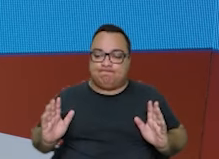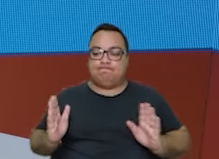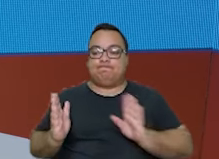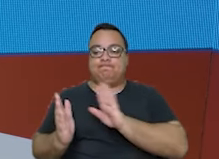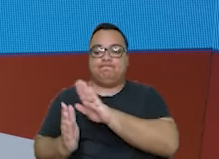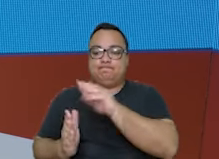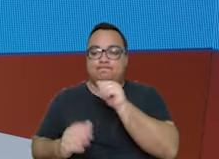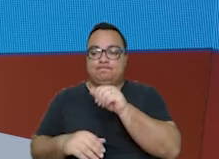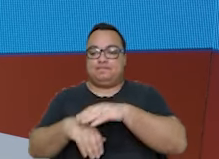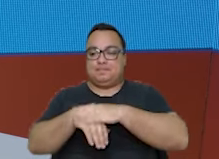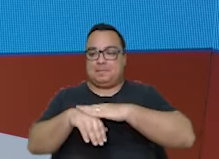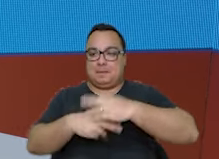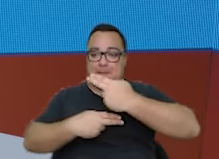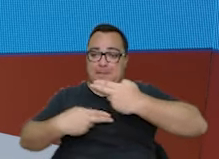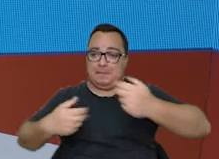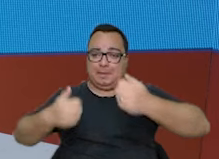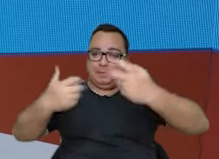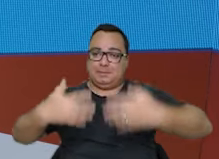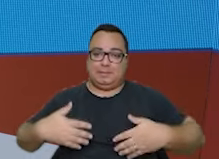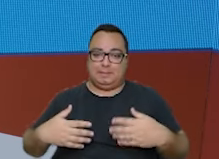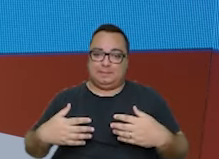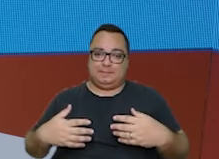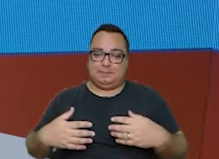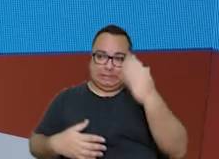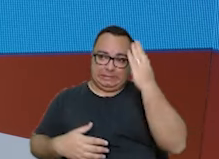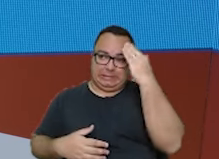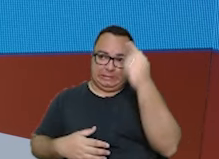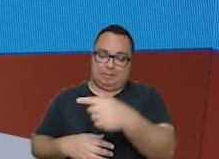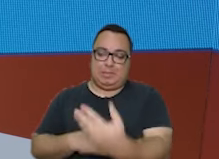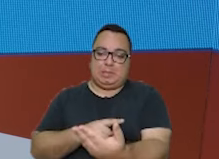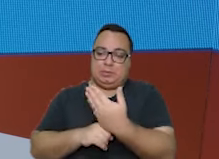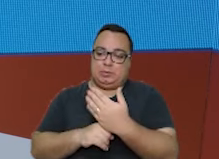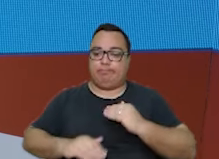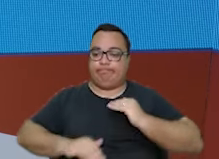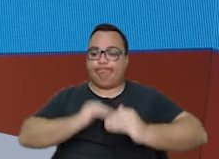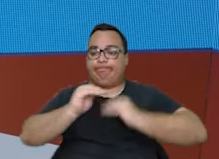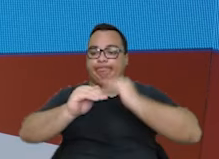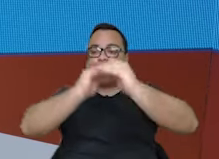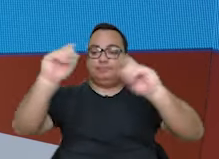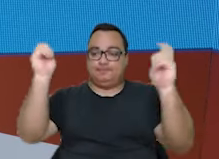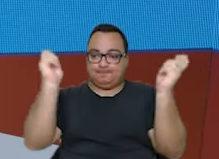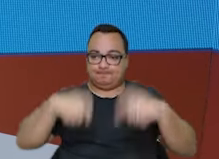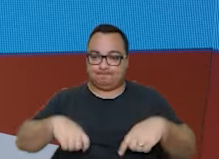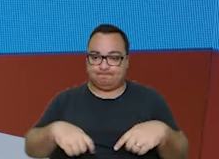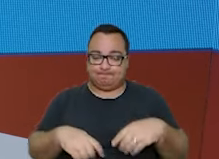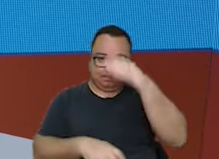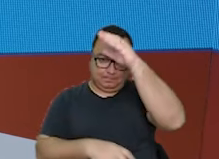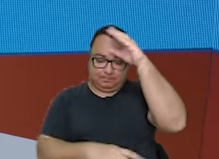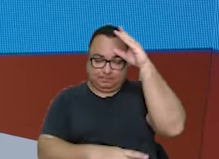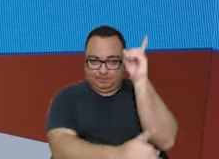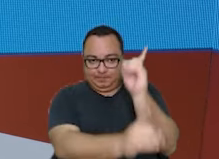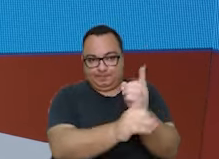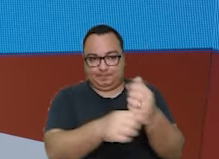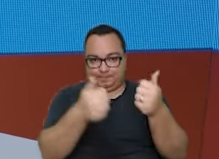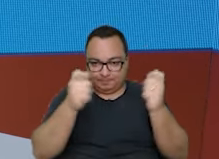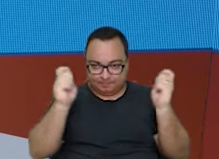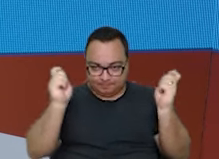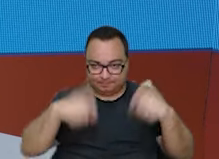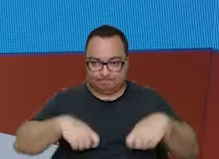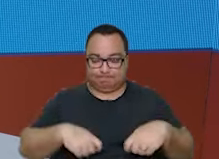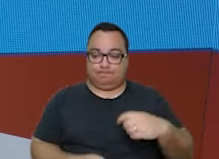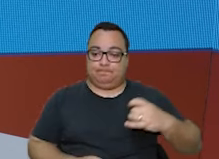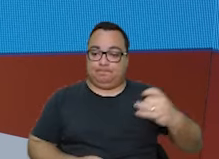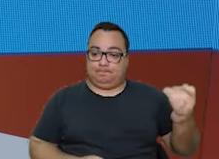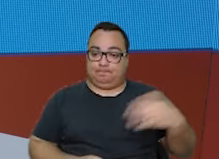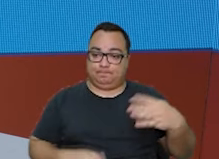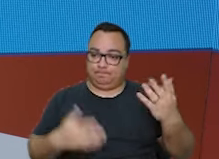outro colega que eu tenho certeza que sabe no final das contas a resposta vai chegar pro cliente então acho que não tem esse medo que com